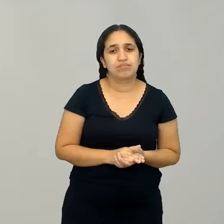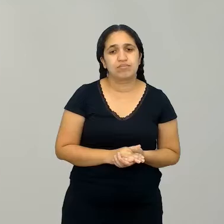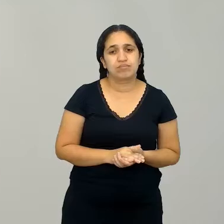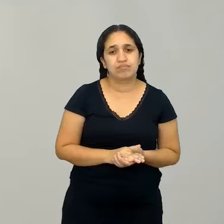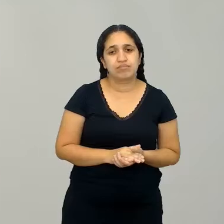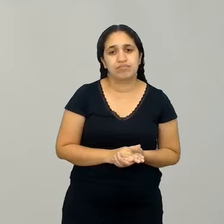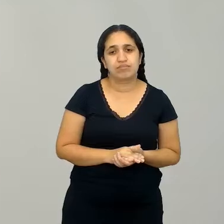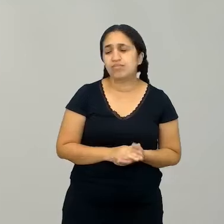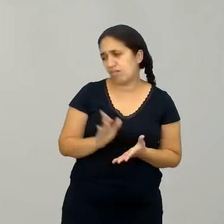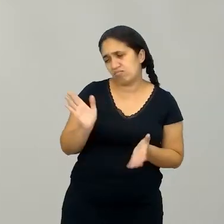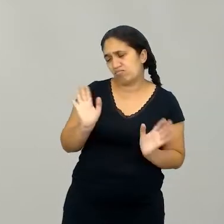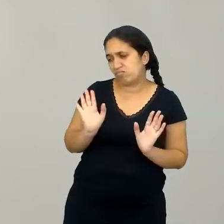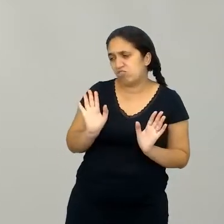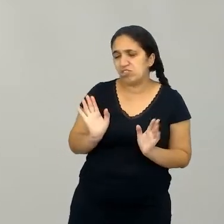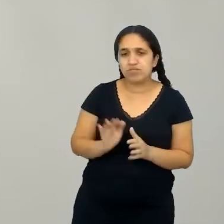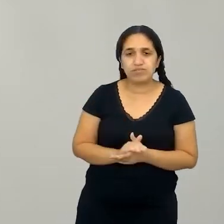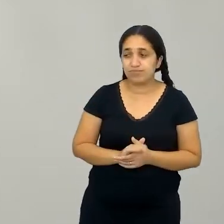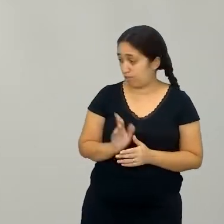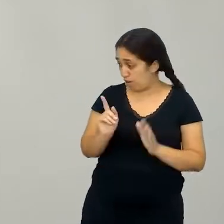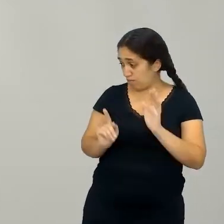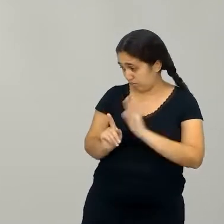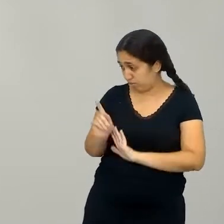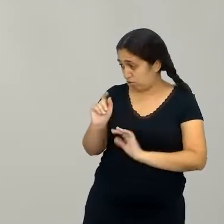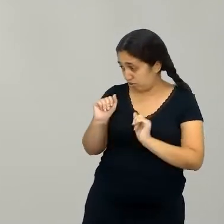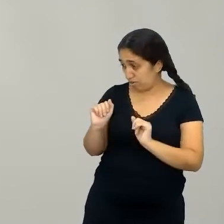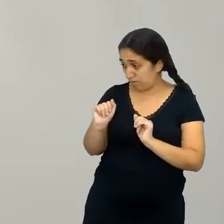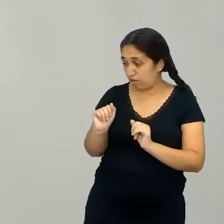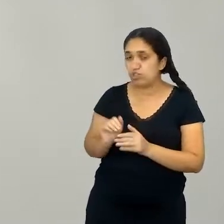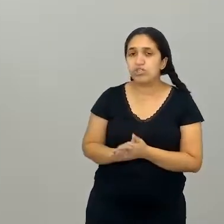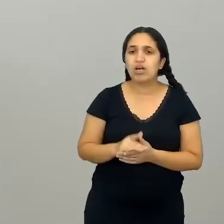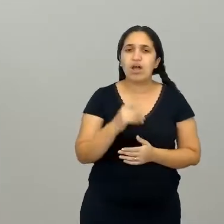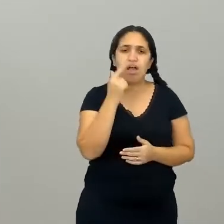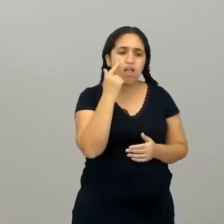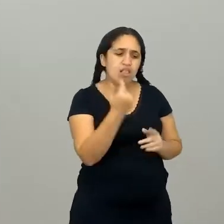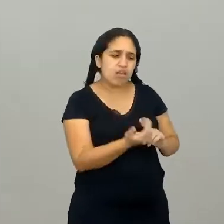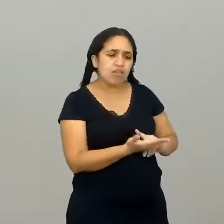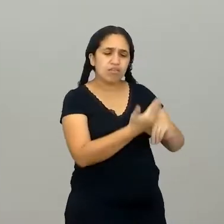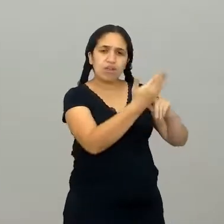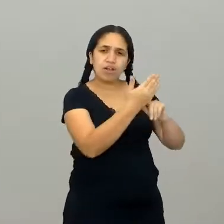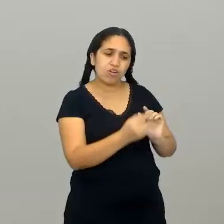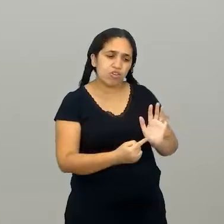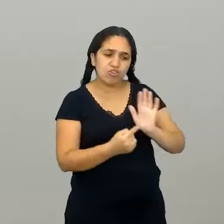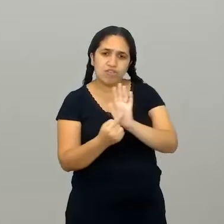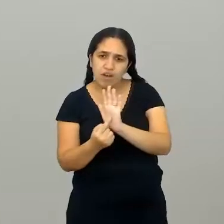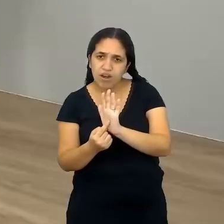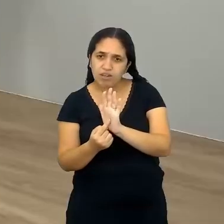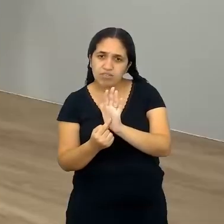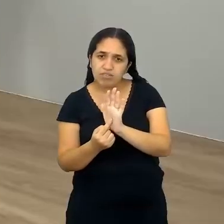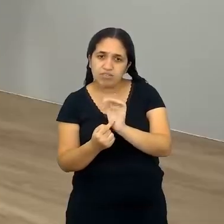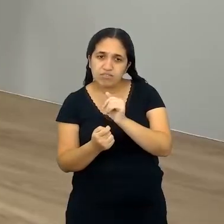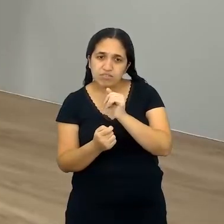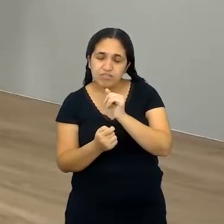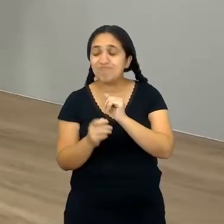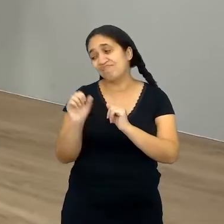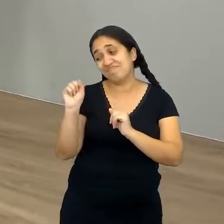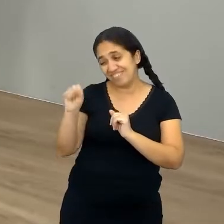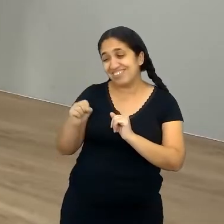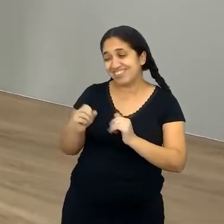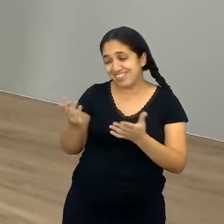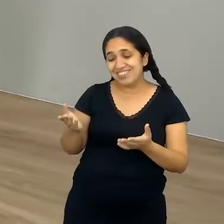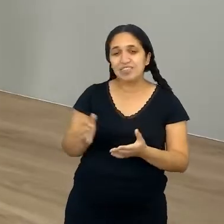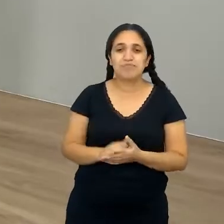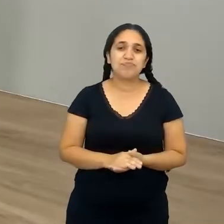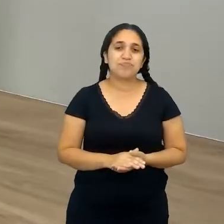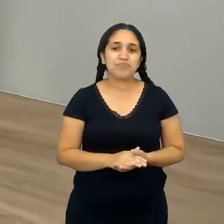Posso fazer uma Acho que pergunta? basicamente isso, né? Posso fazer uma pergunta? O que ele te oferece tecnologicamente conta? Sim.